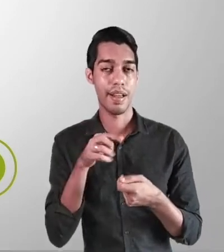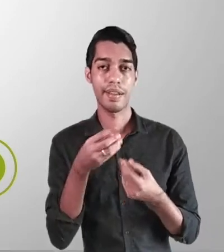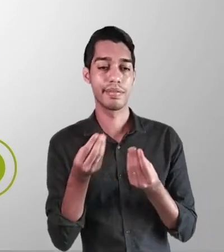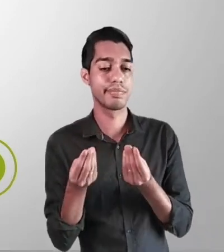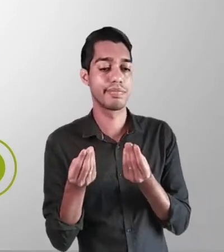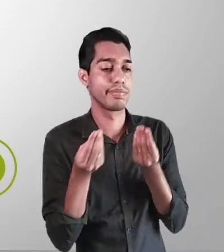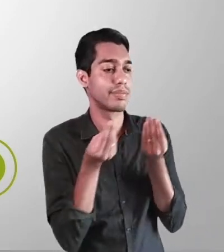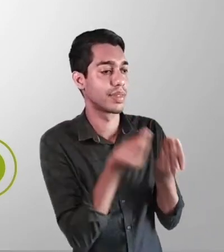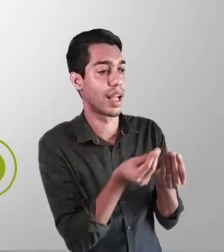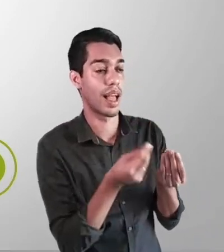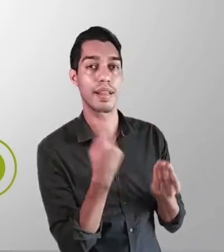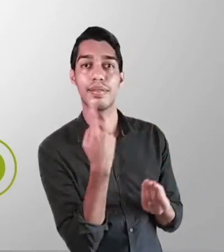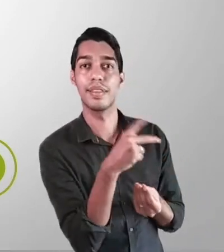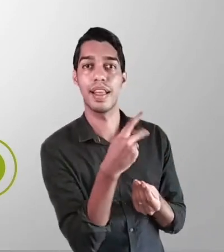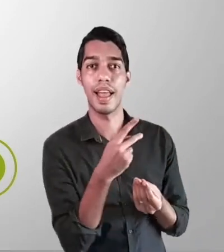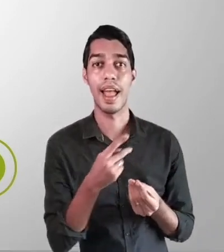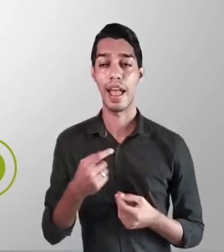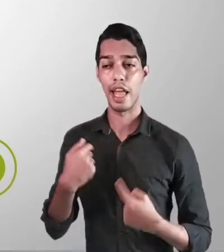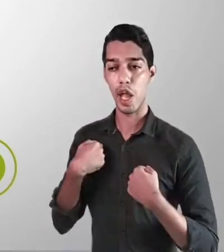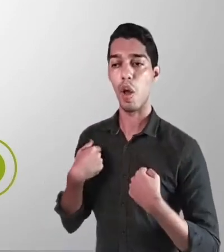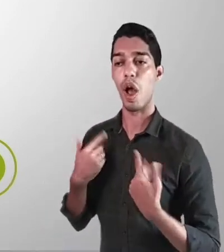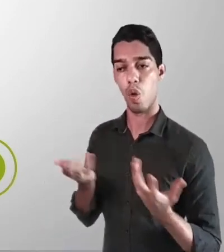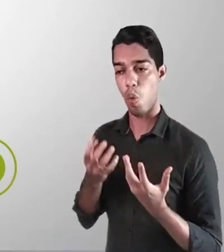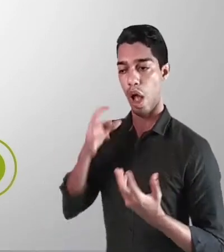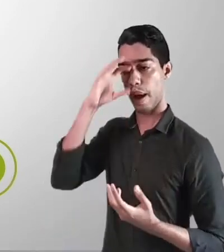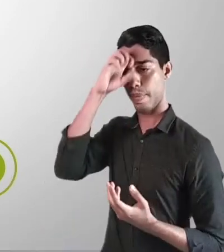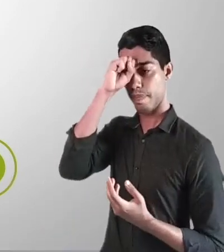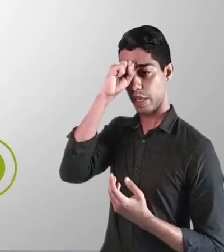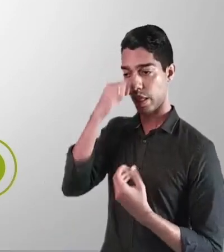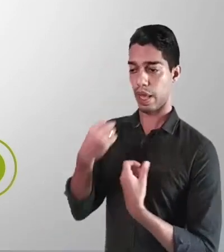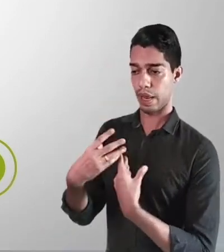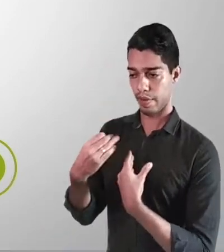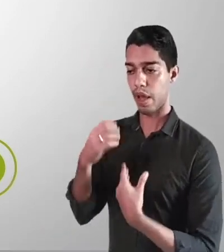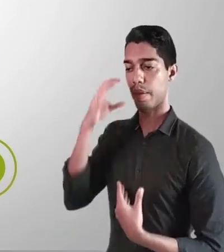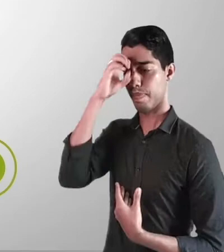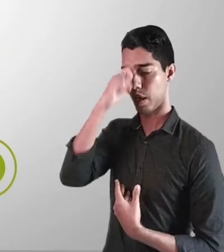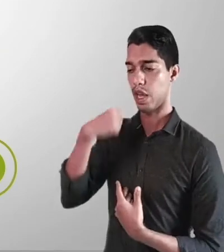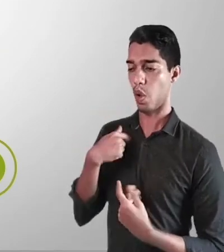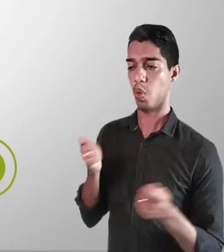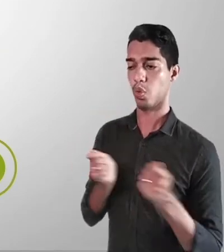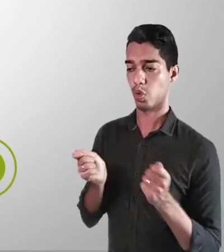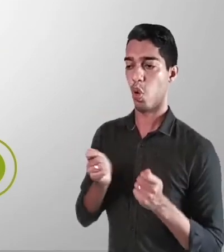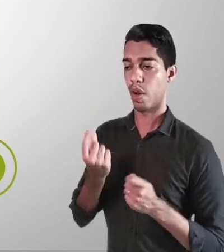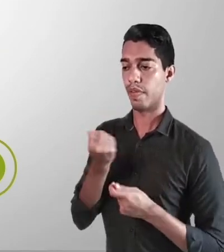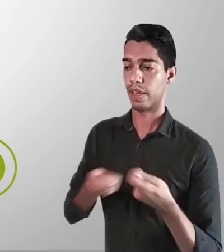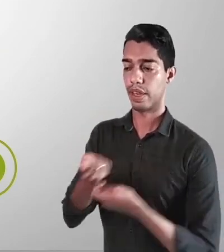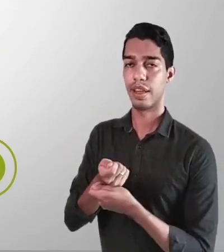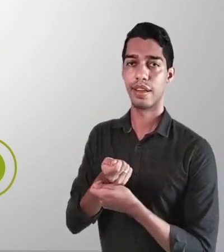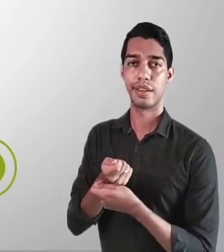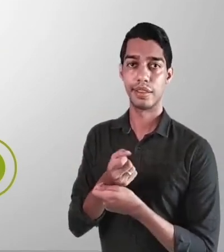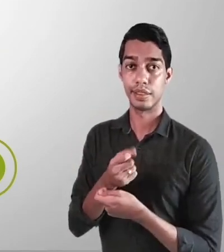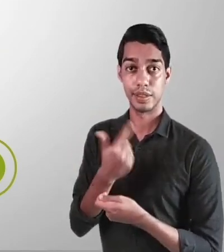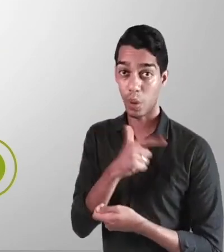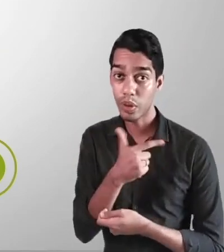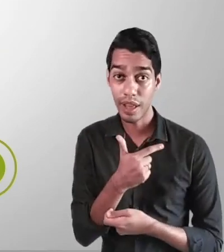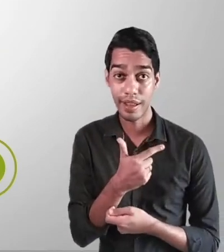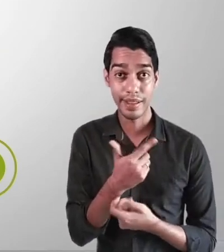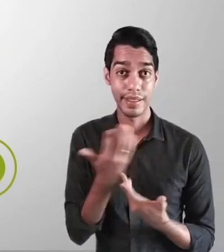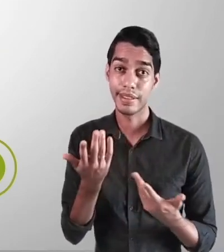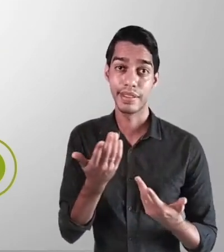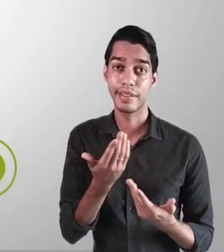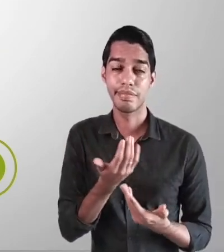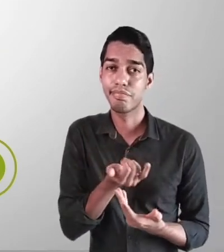consumidor tenha o controle das suas finanças, ela não cumpriu a sua finalidade. Então, educação financeira só conversa,